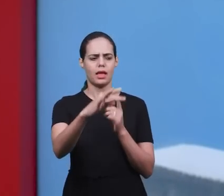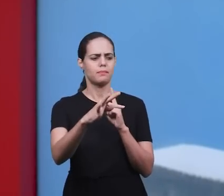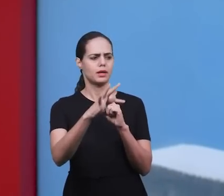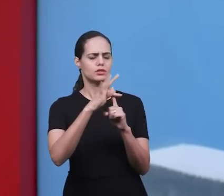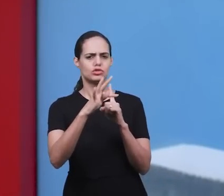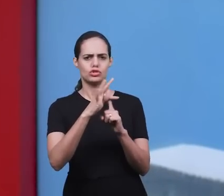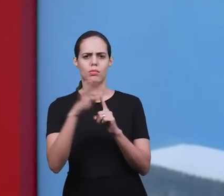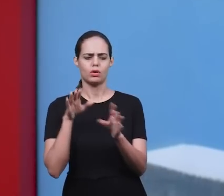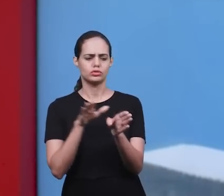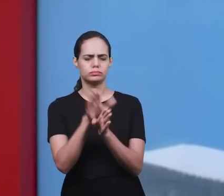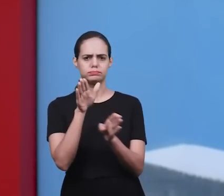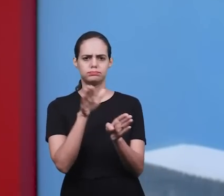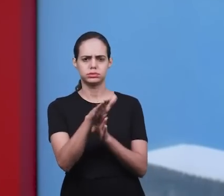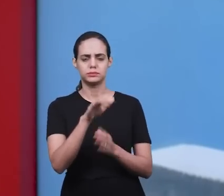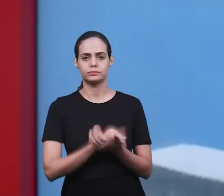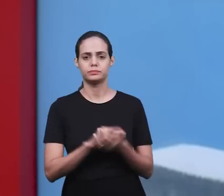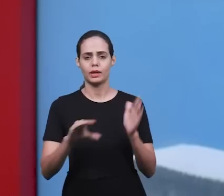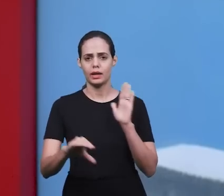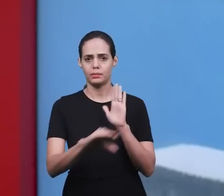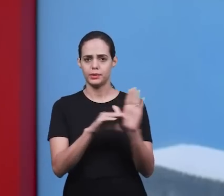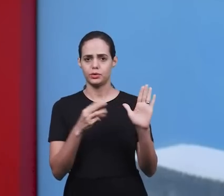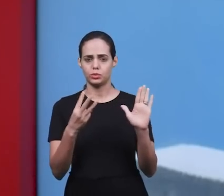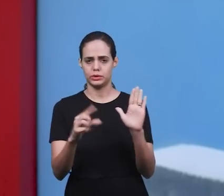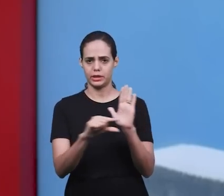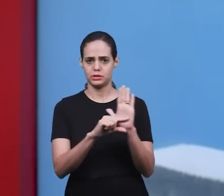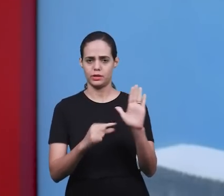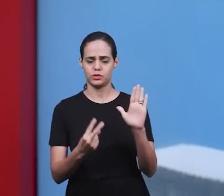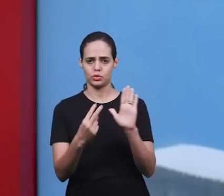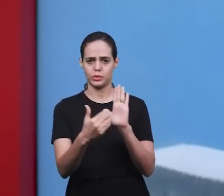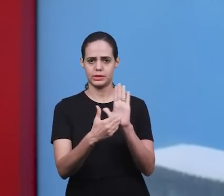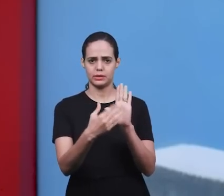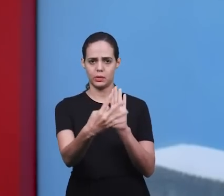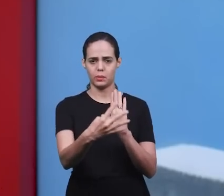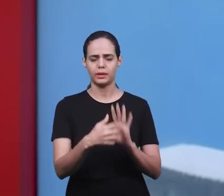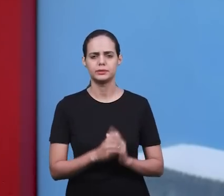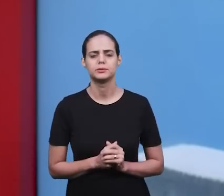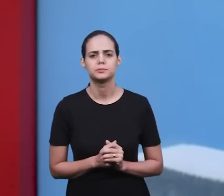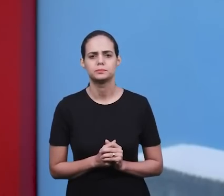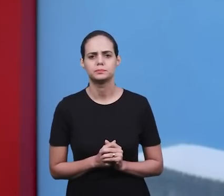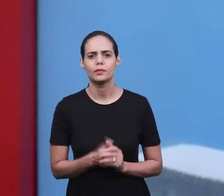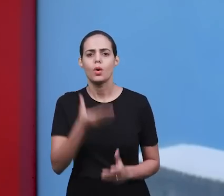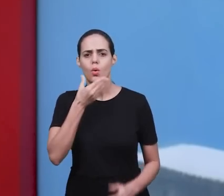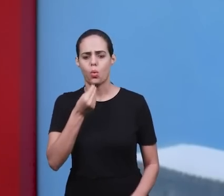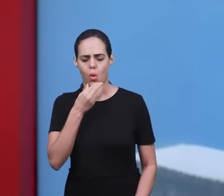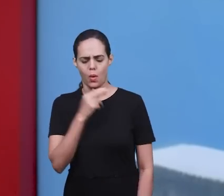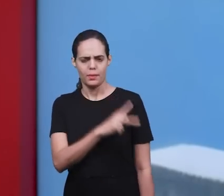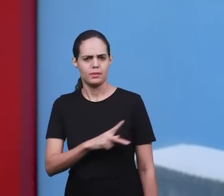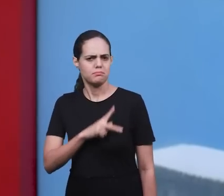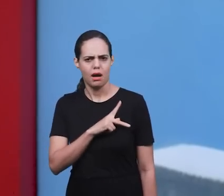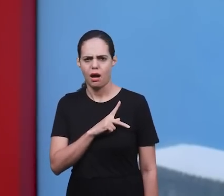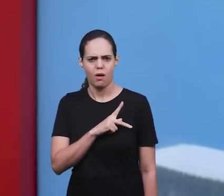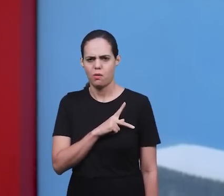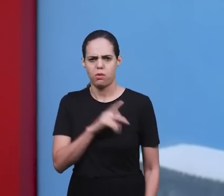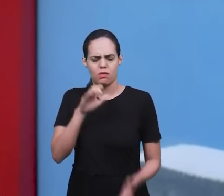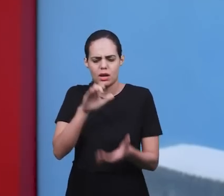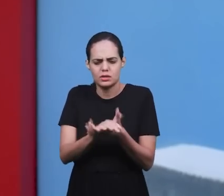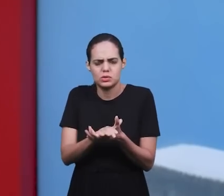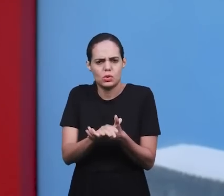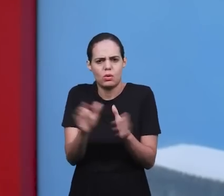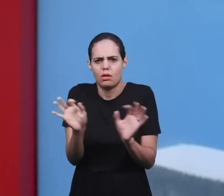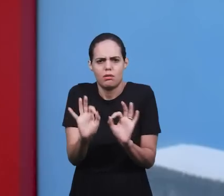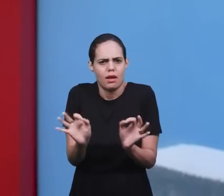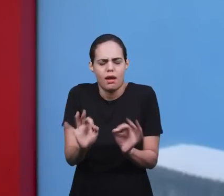chamando a atenção de que Paulo tratava Timóteo como um filho. Paulo não casou, ele não teve filhos, mas